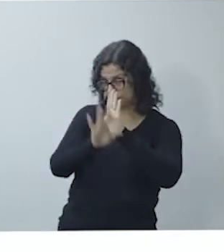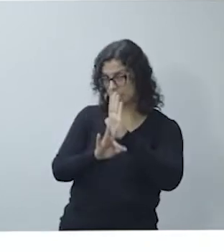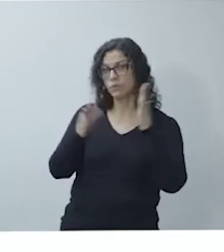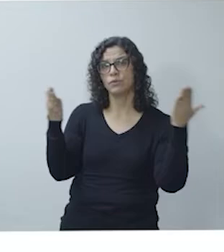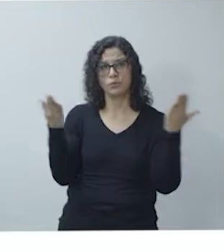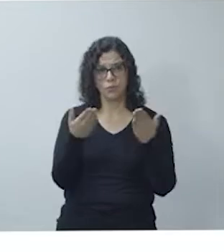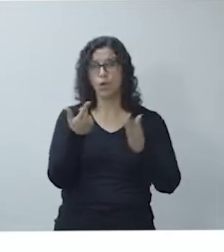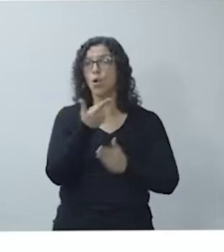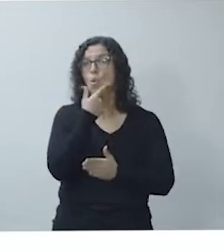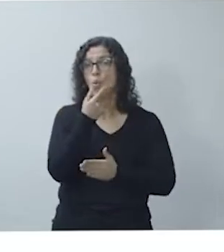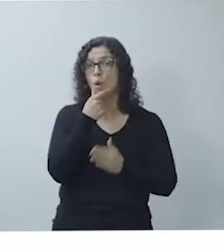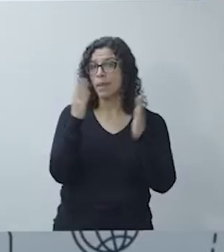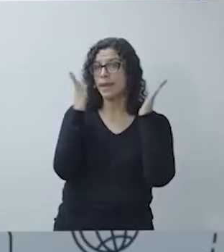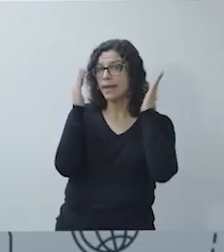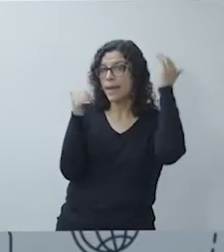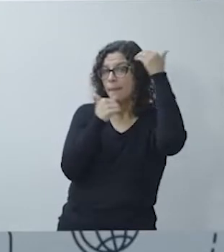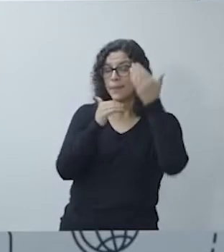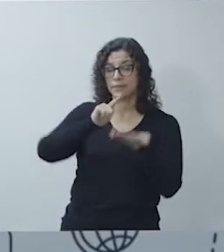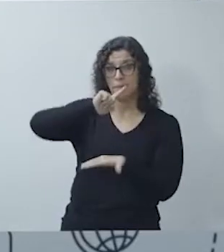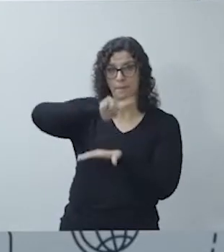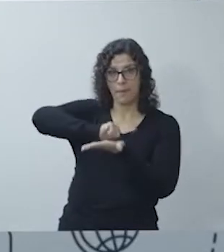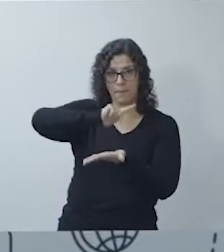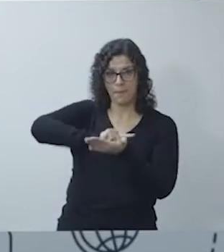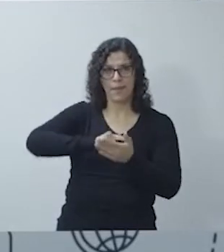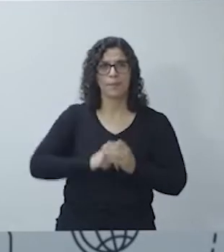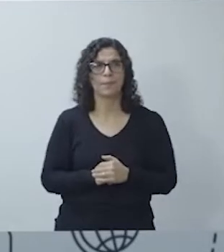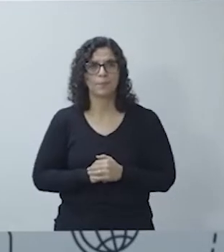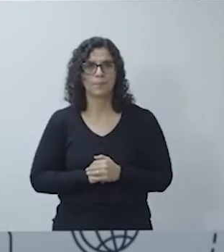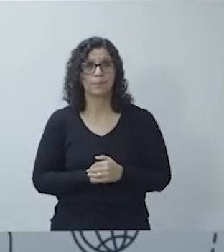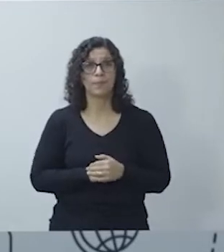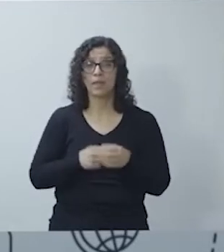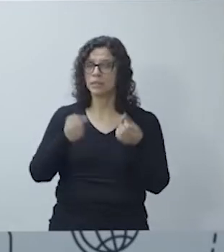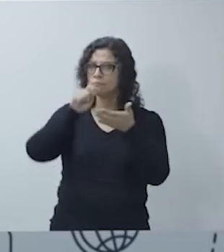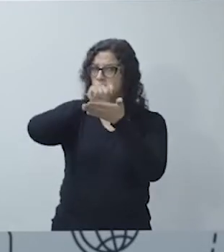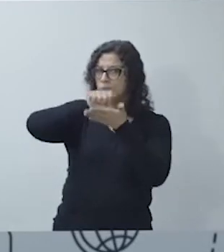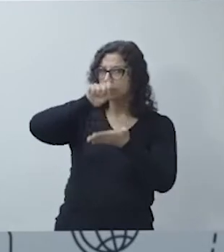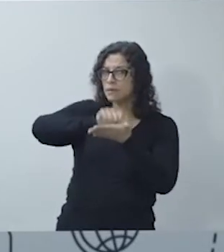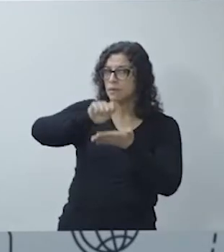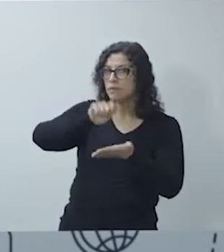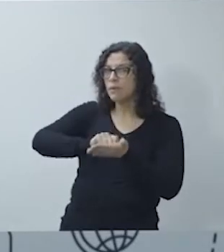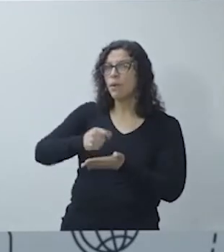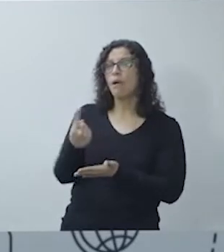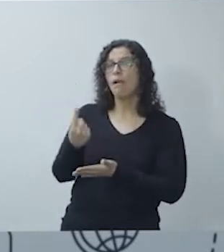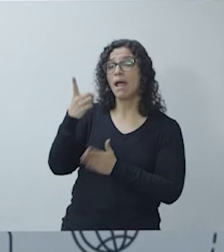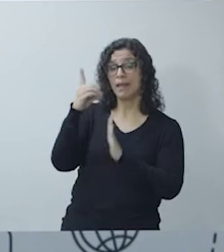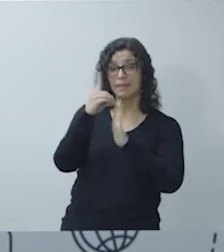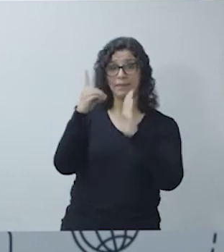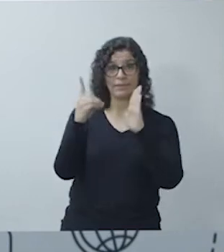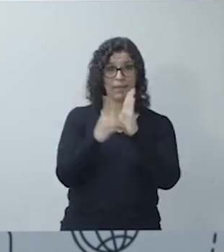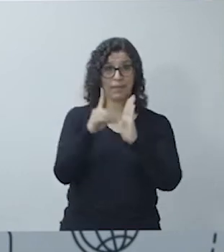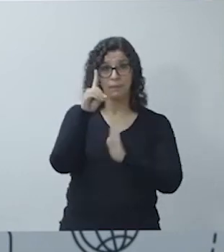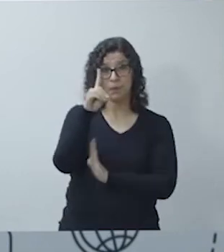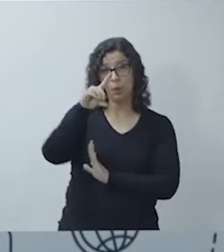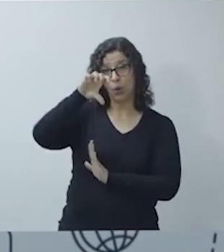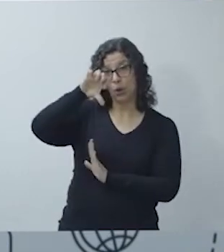esse texto, O Homem de Cabeça de Papelão, ele foi escrito lá na década de